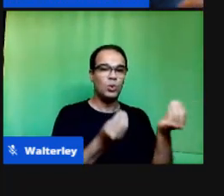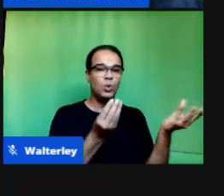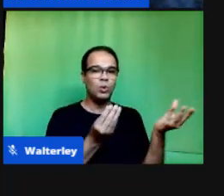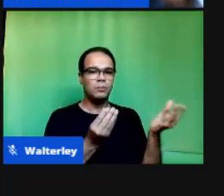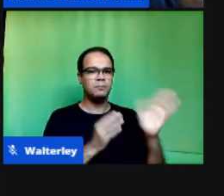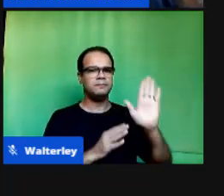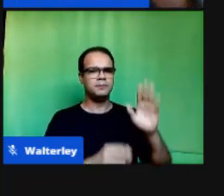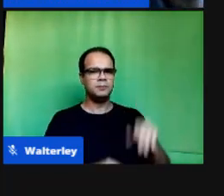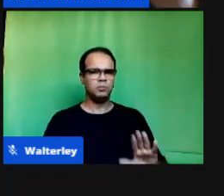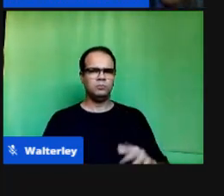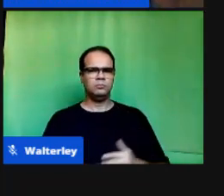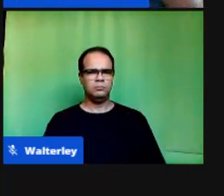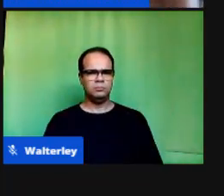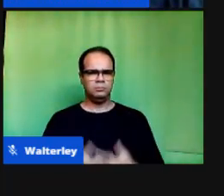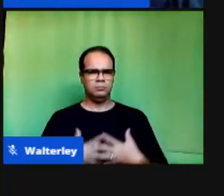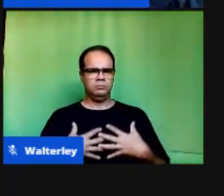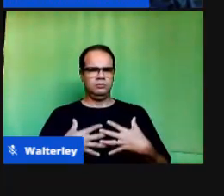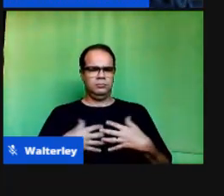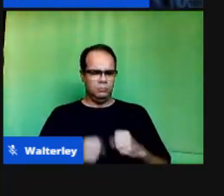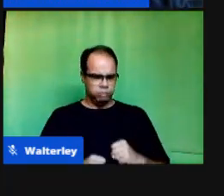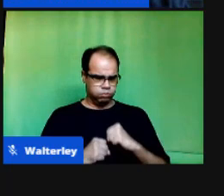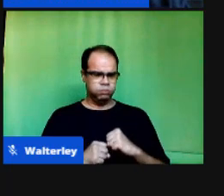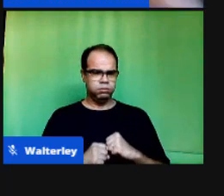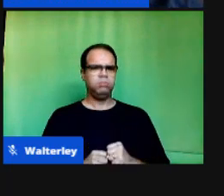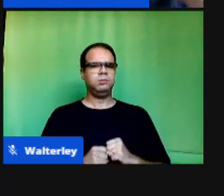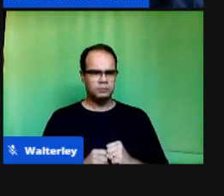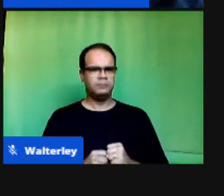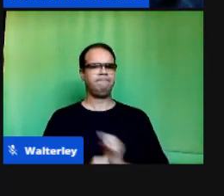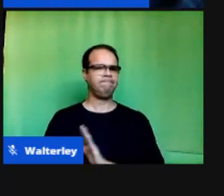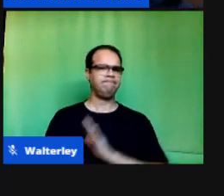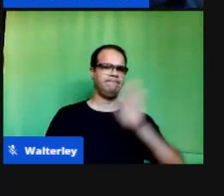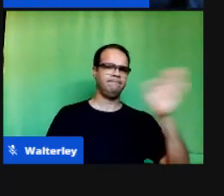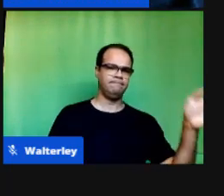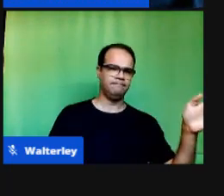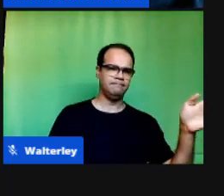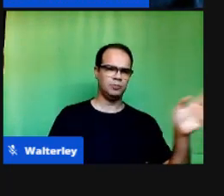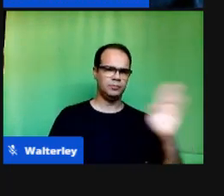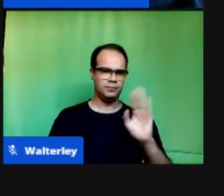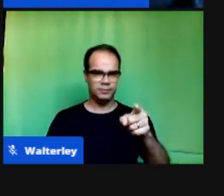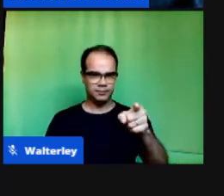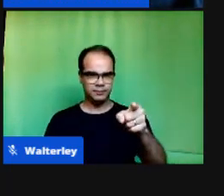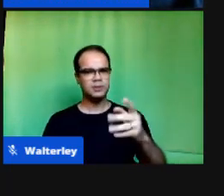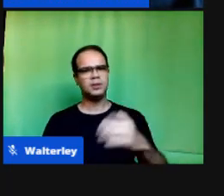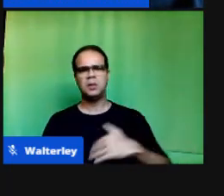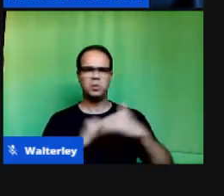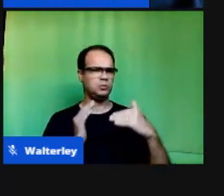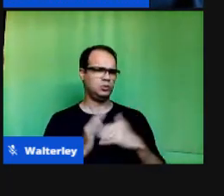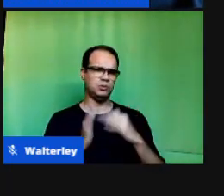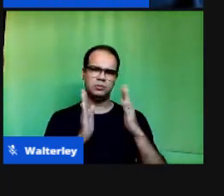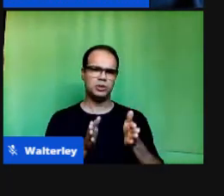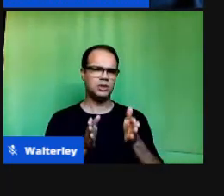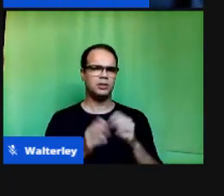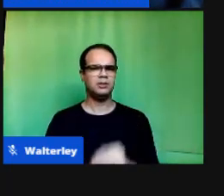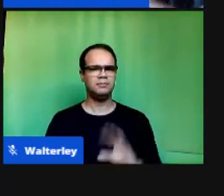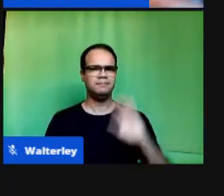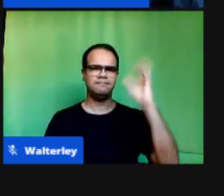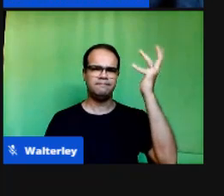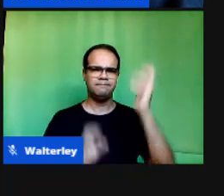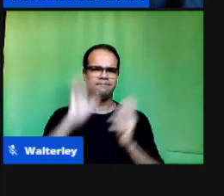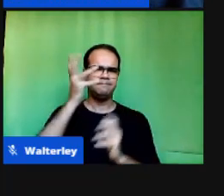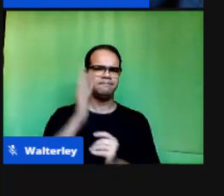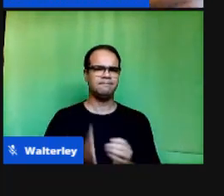e vai. Todo mundo aqui já passou por isso. Percebem que isso é inteligência emocional?